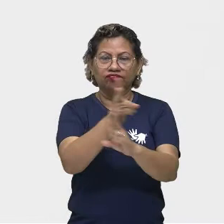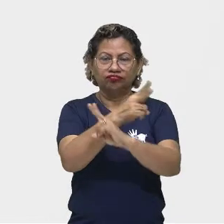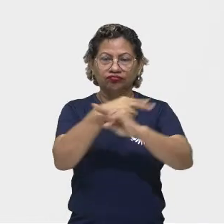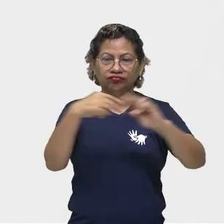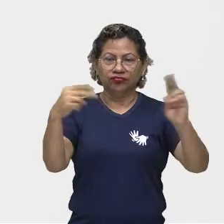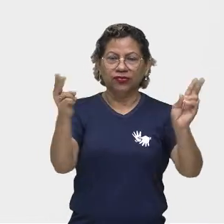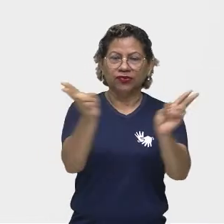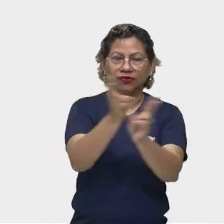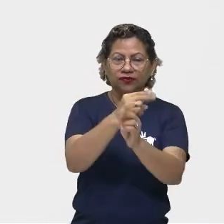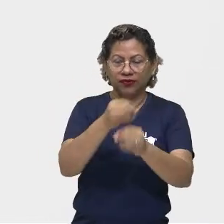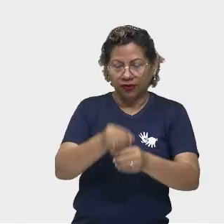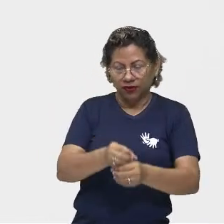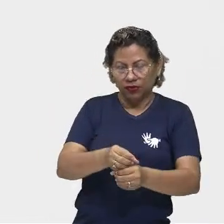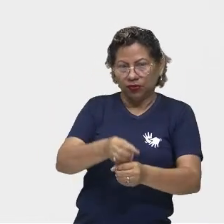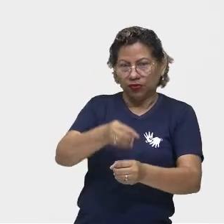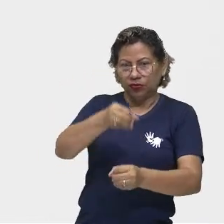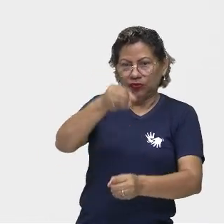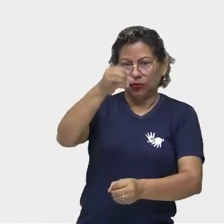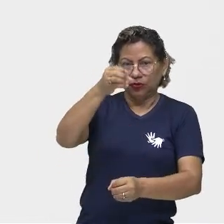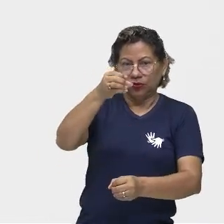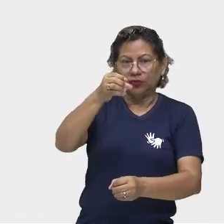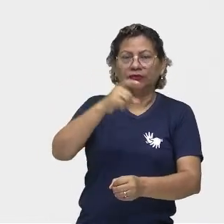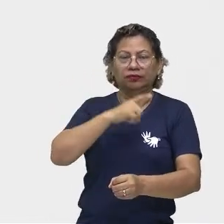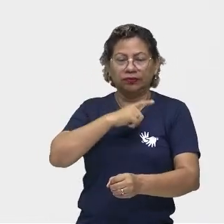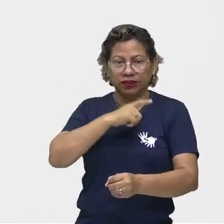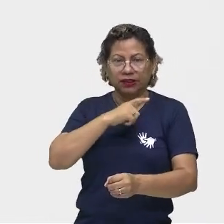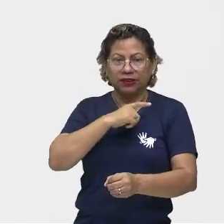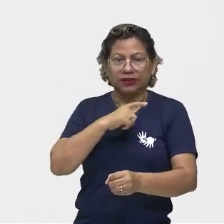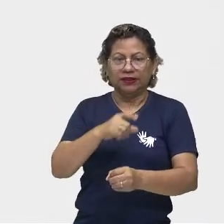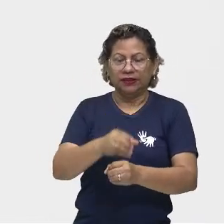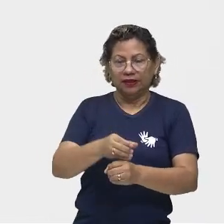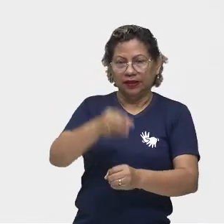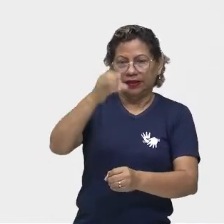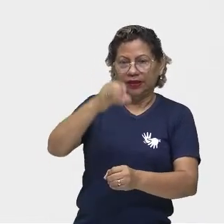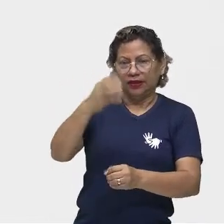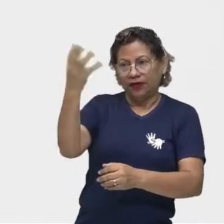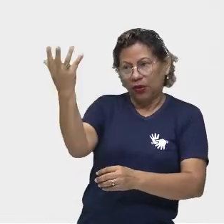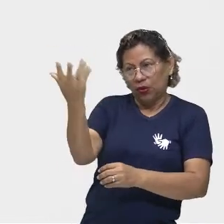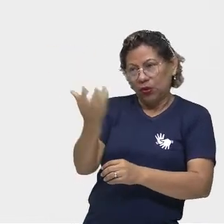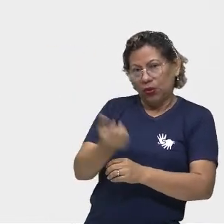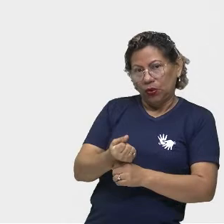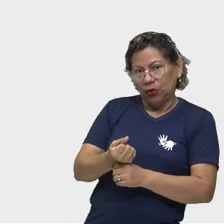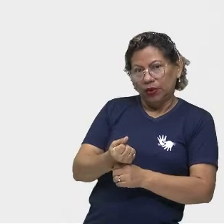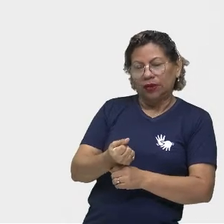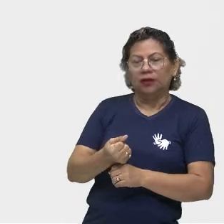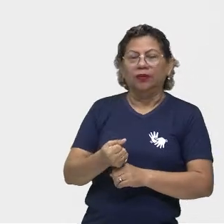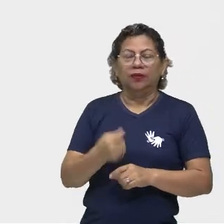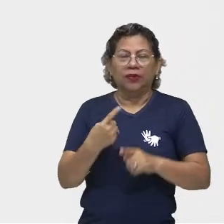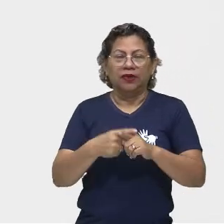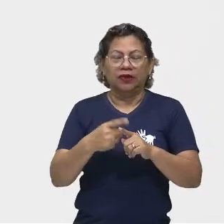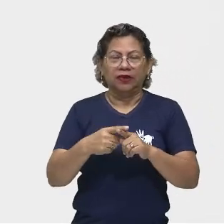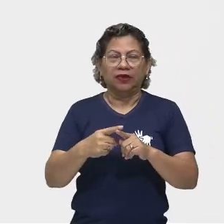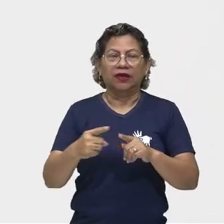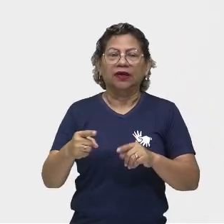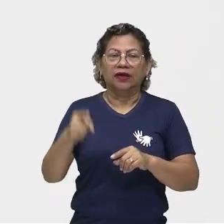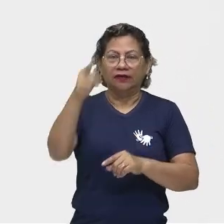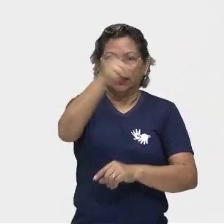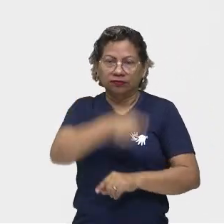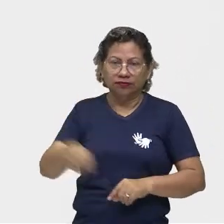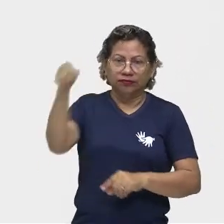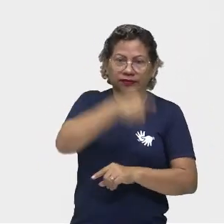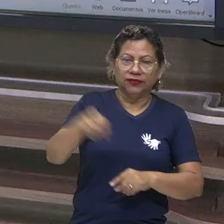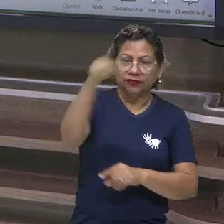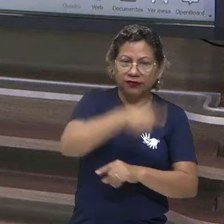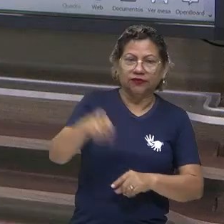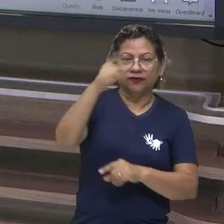o motor que está presente aqui, né, que está relacionado com a energia eólica, quando ele se movimenta ali com a força do vento,